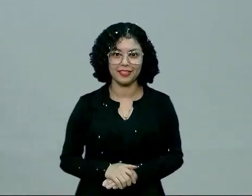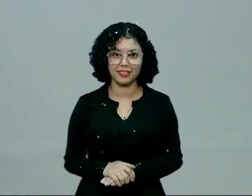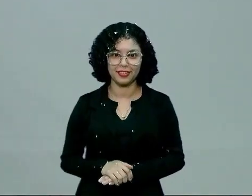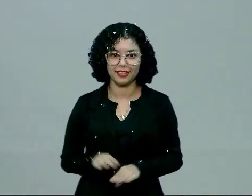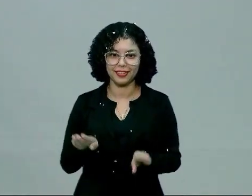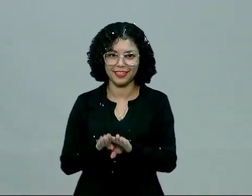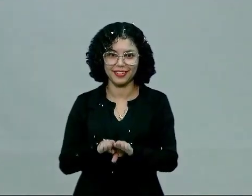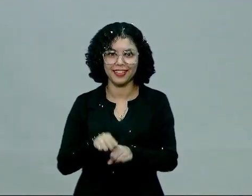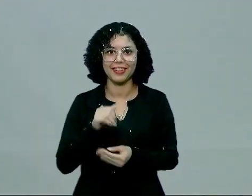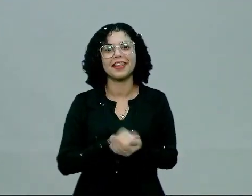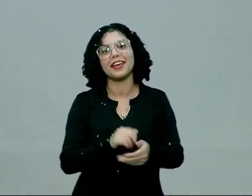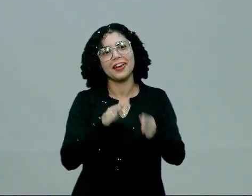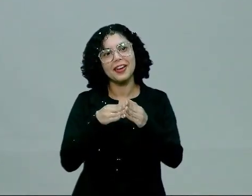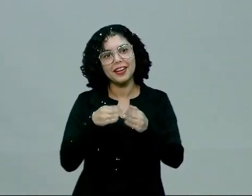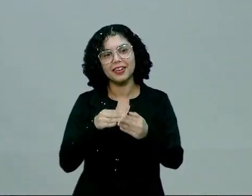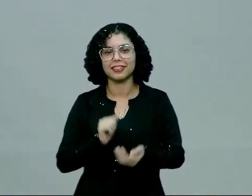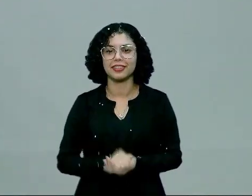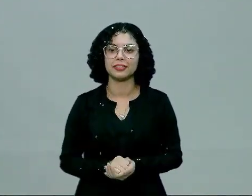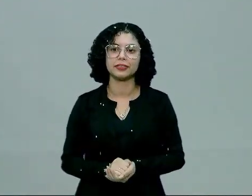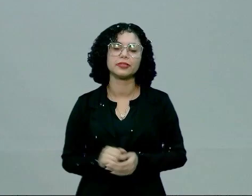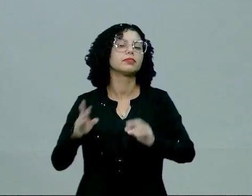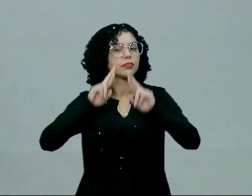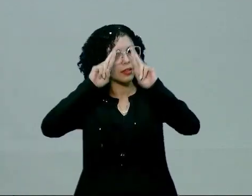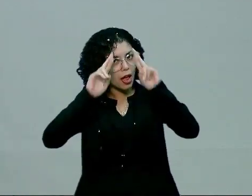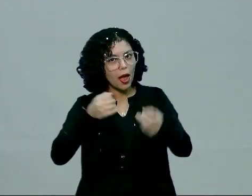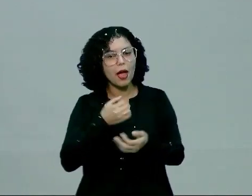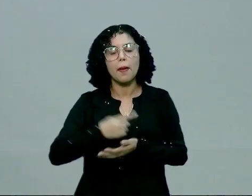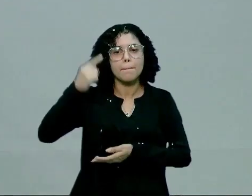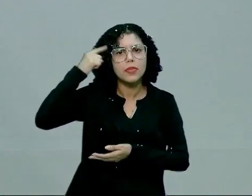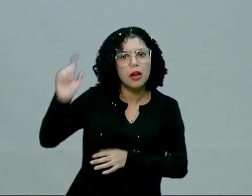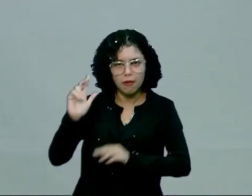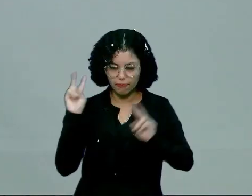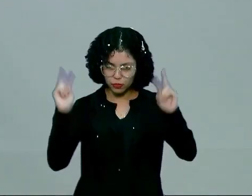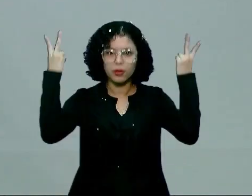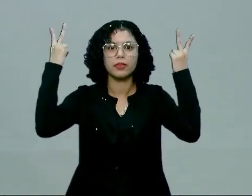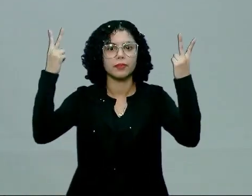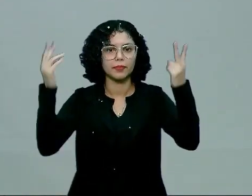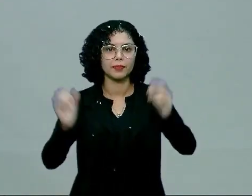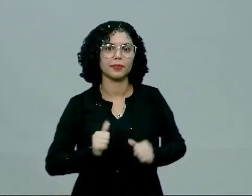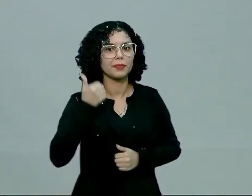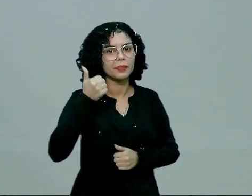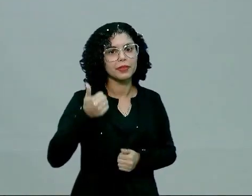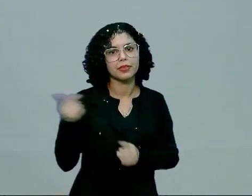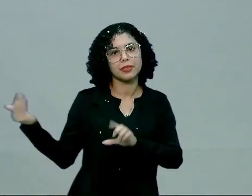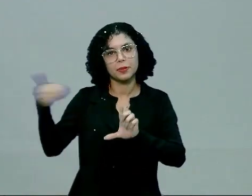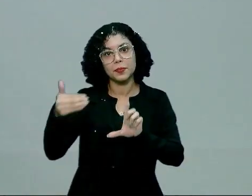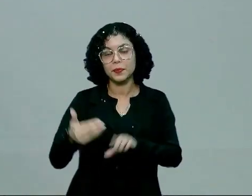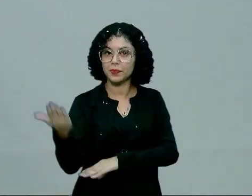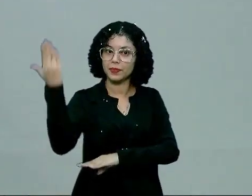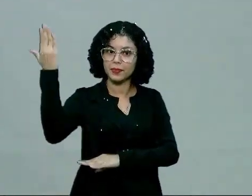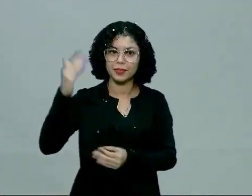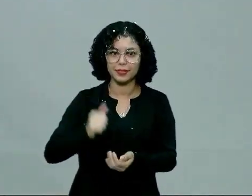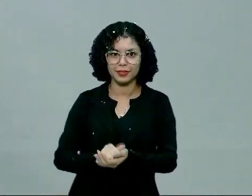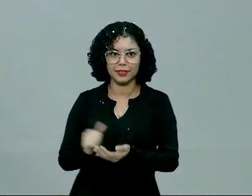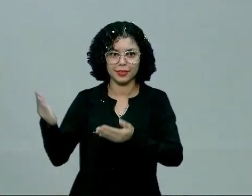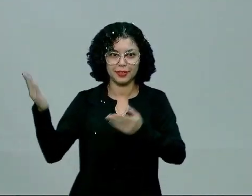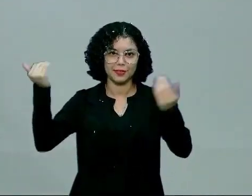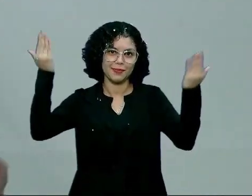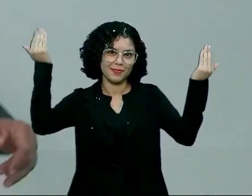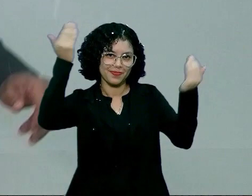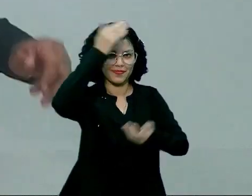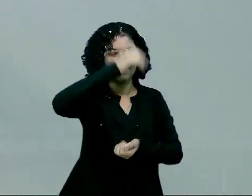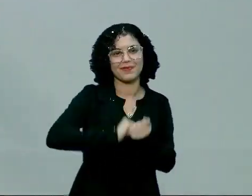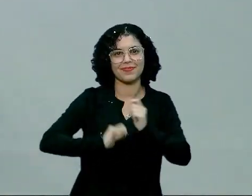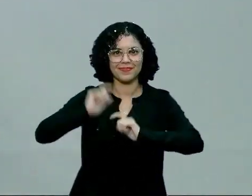destruí no palco Tá parei beijo vocês arrasem no ENEM mentaliza a Vitória e é isso qualquer coisa sessa plataforma e vamos comemorar